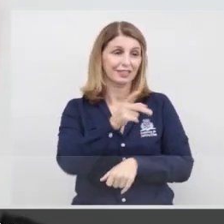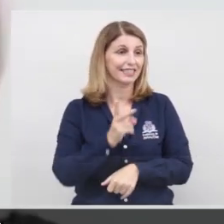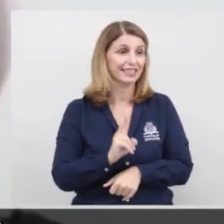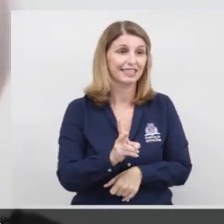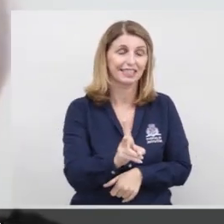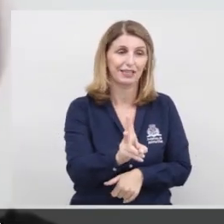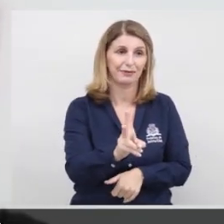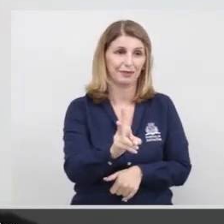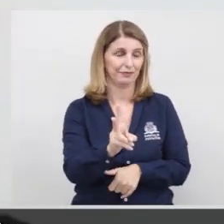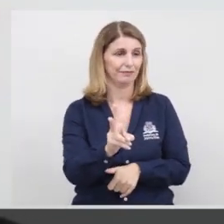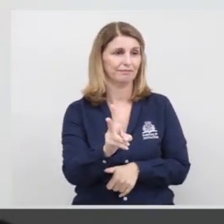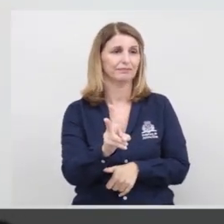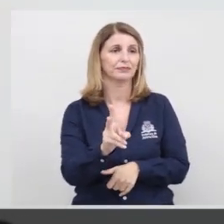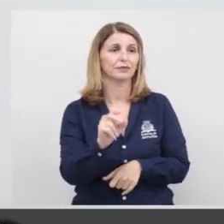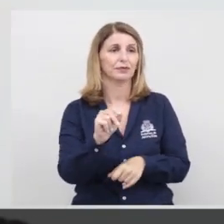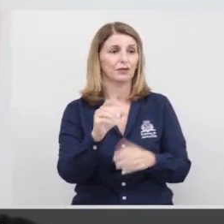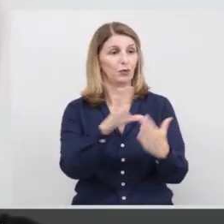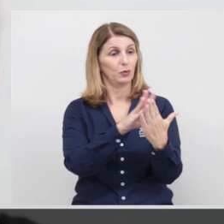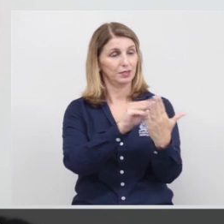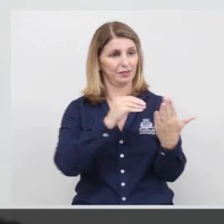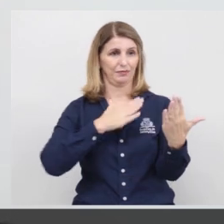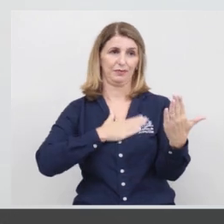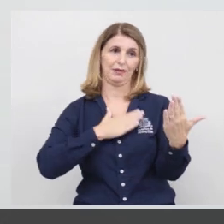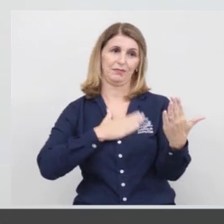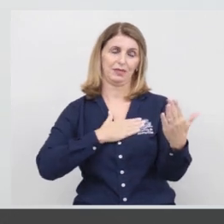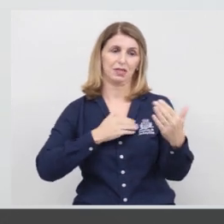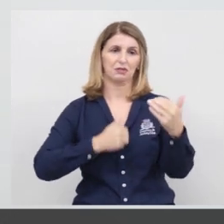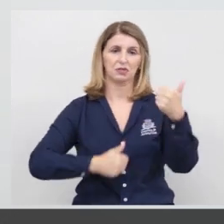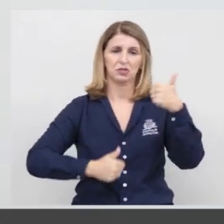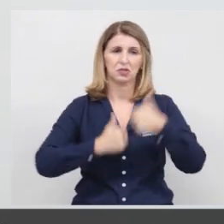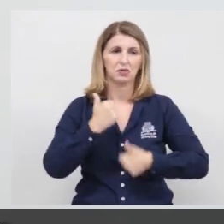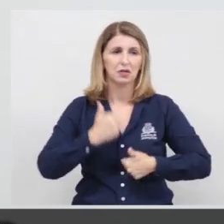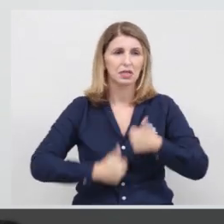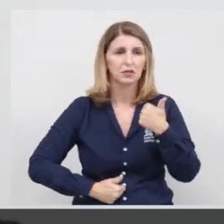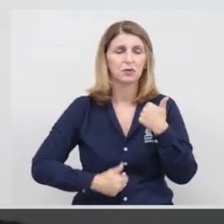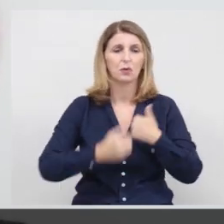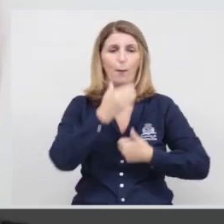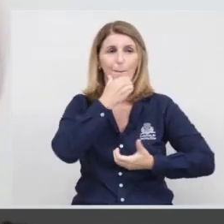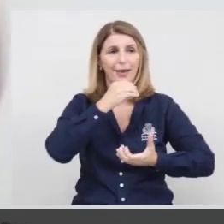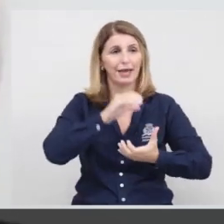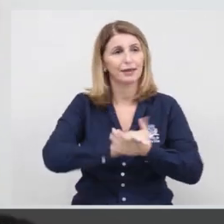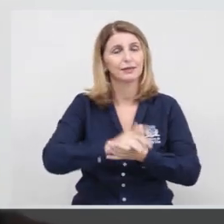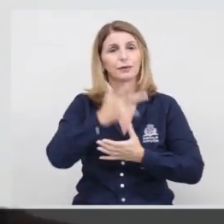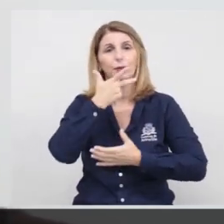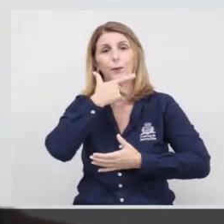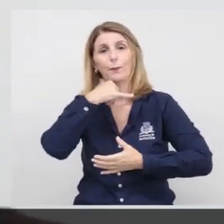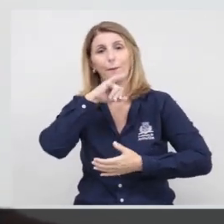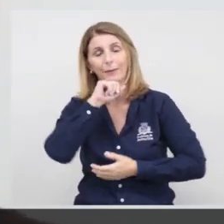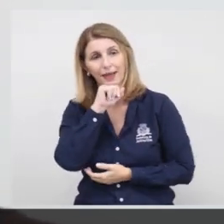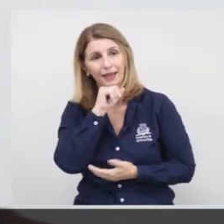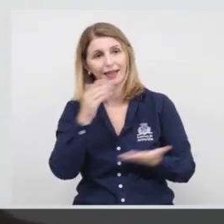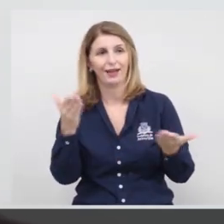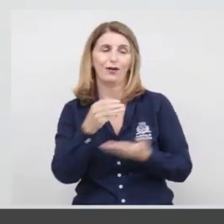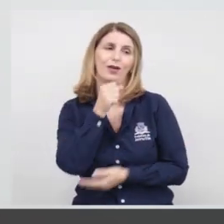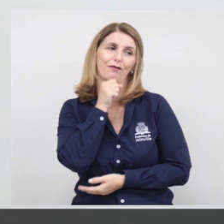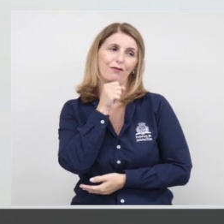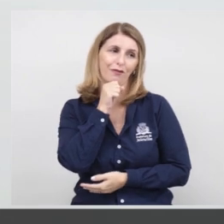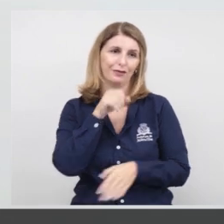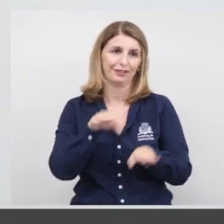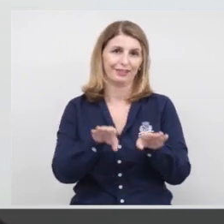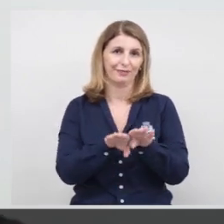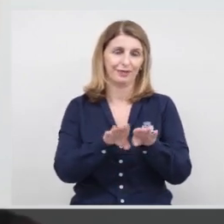esse momento você sempre foi um exemplo para mim como jogador como esposo